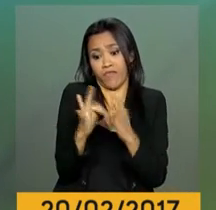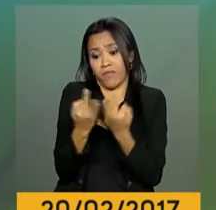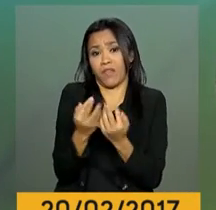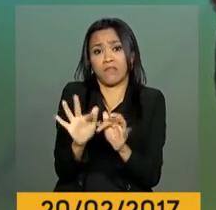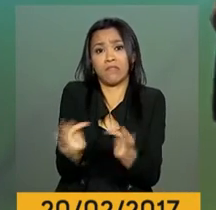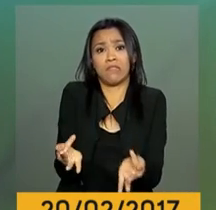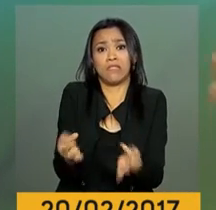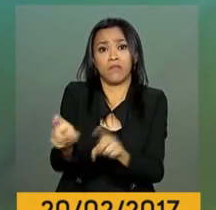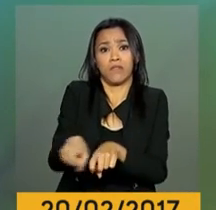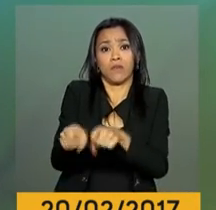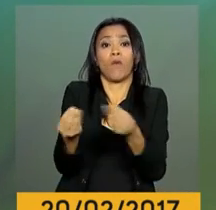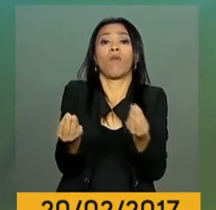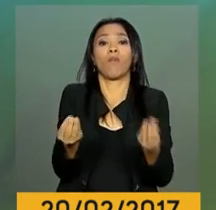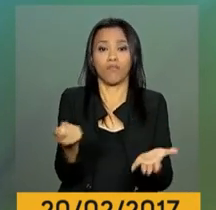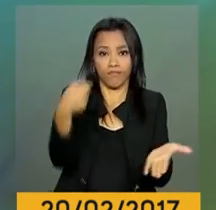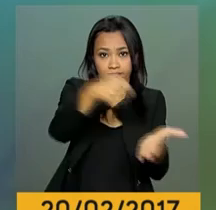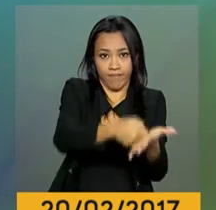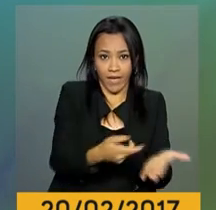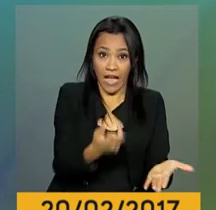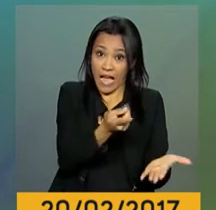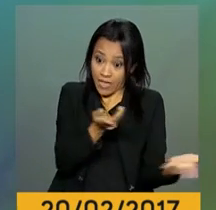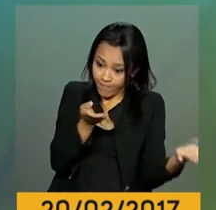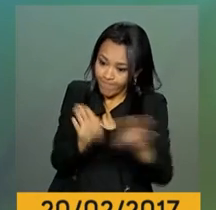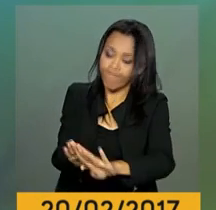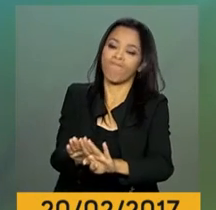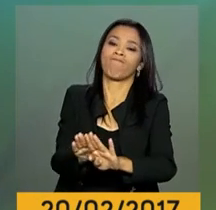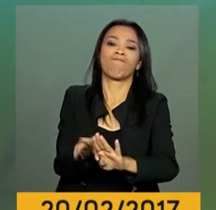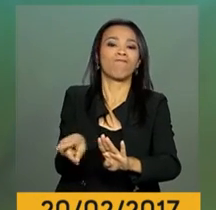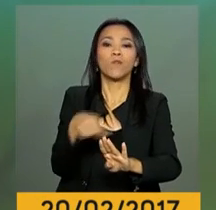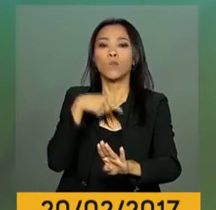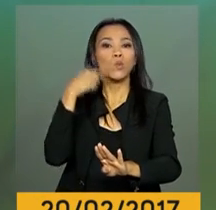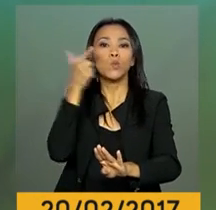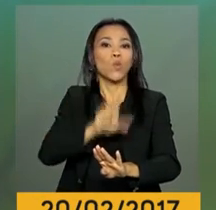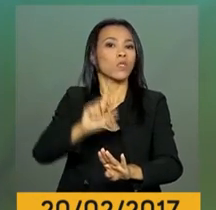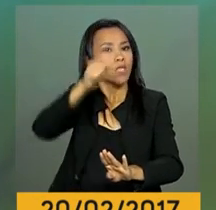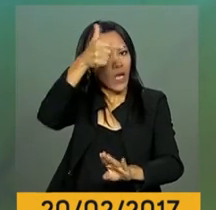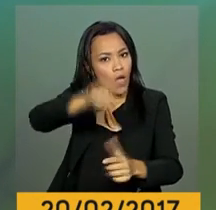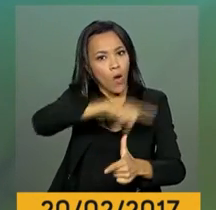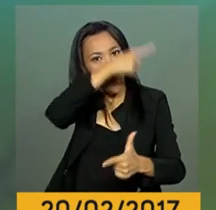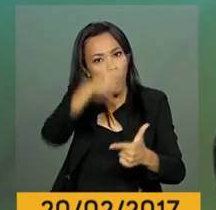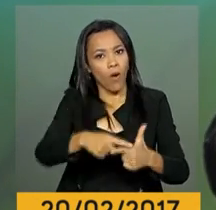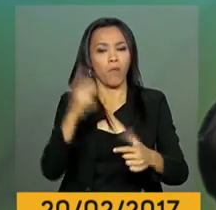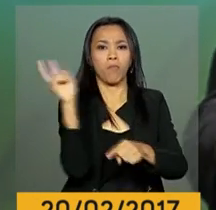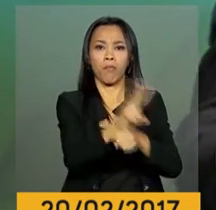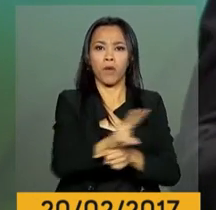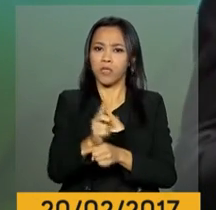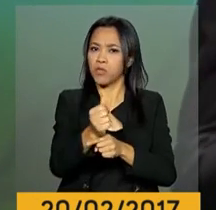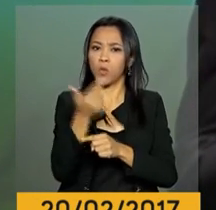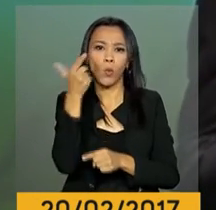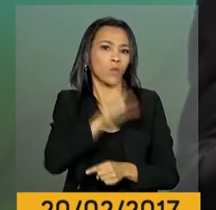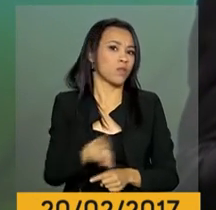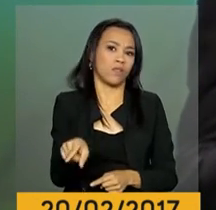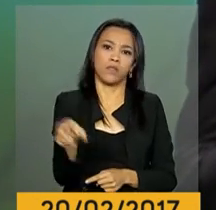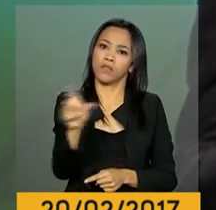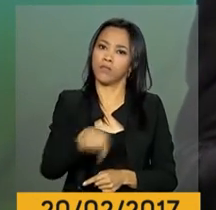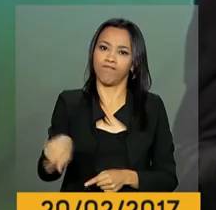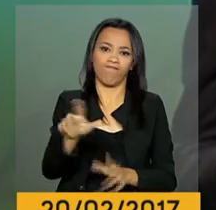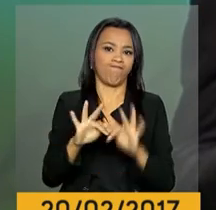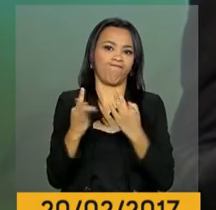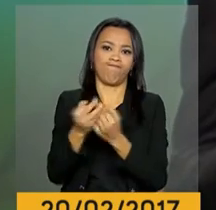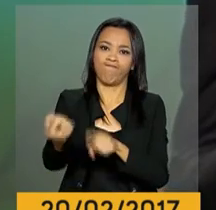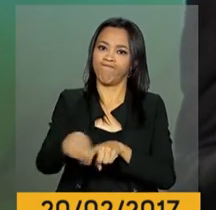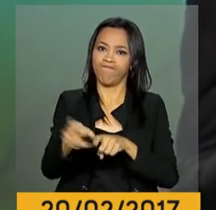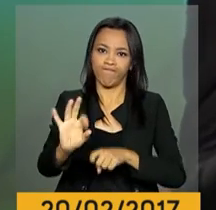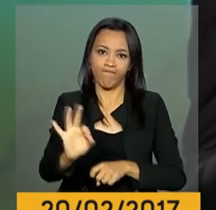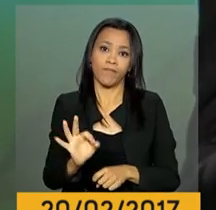fechavam-se-lhe as portas do crédito, né? E nós editamos uma medida provisória, logo depois convertida em